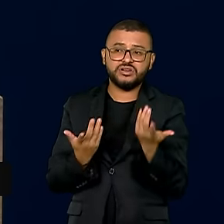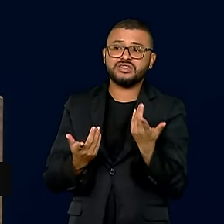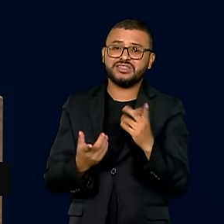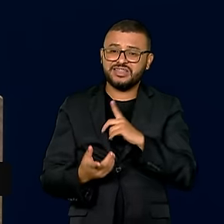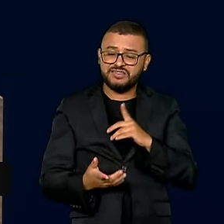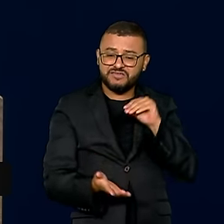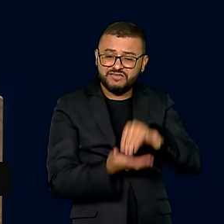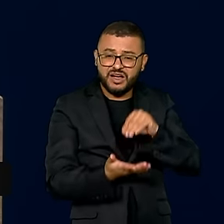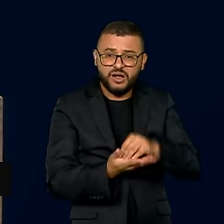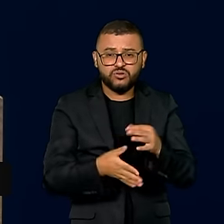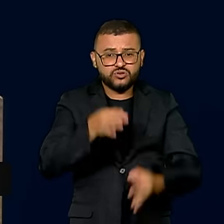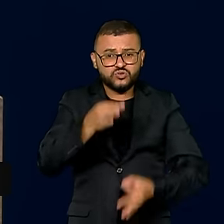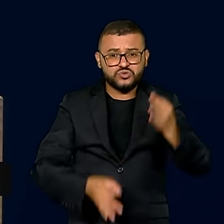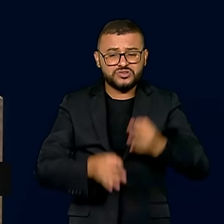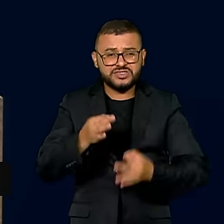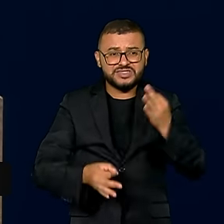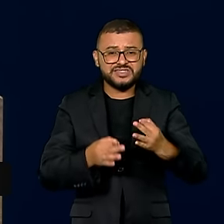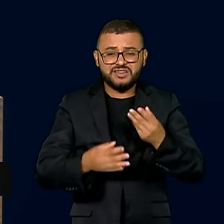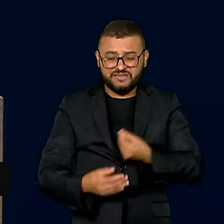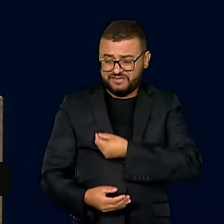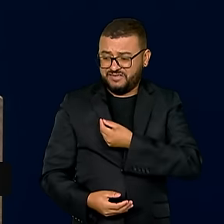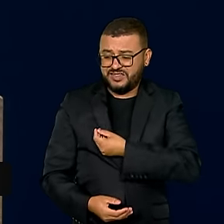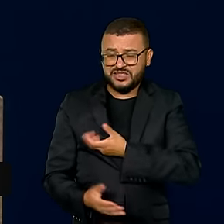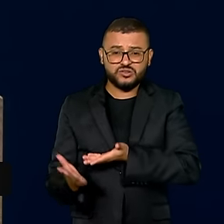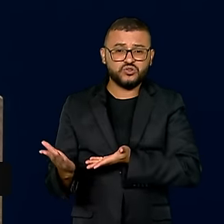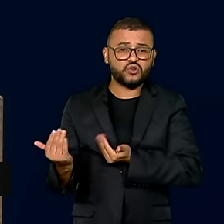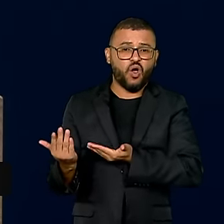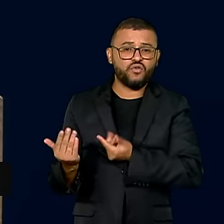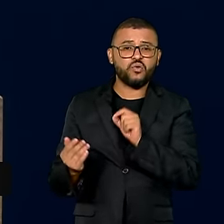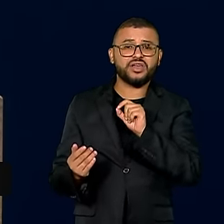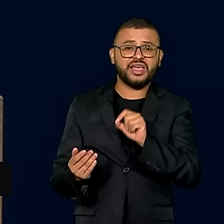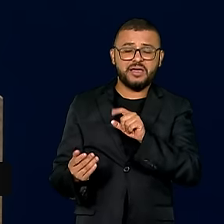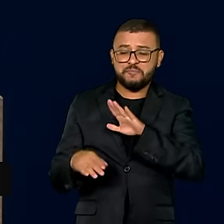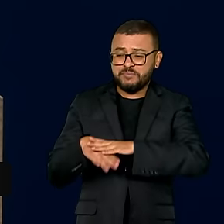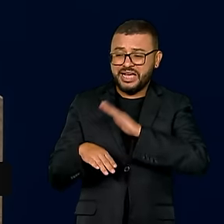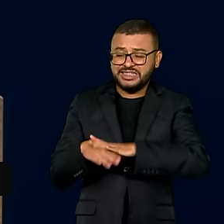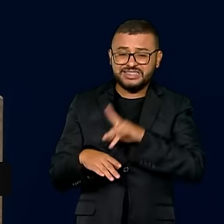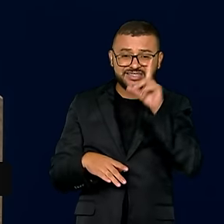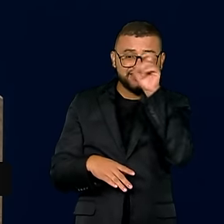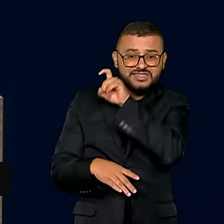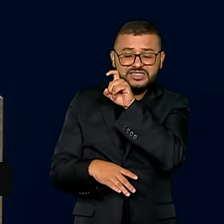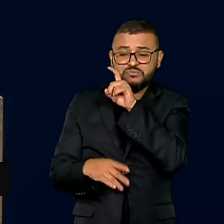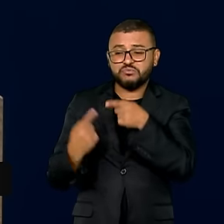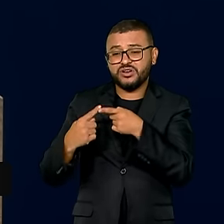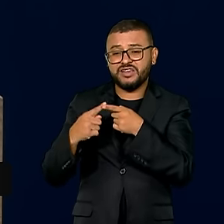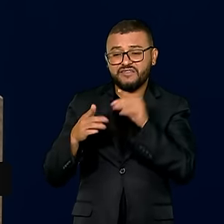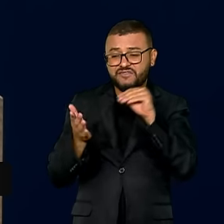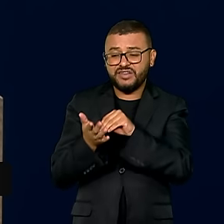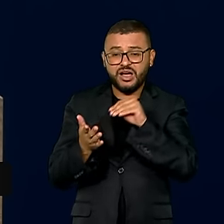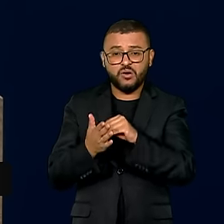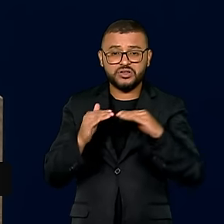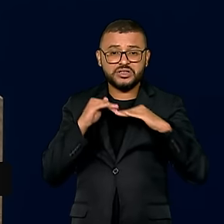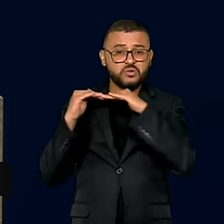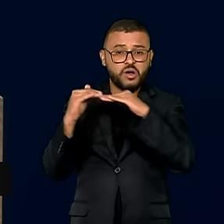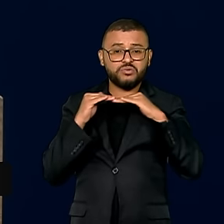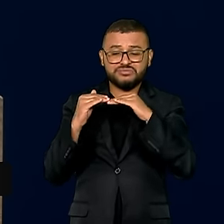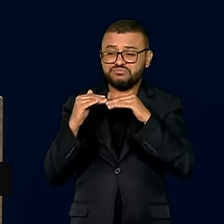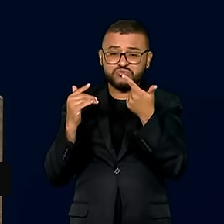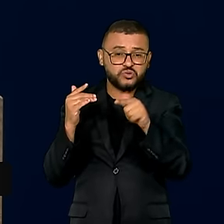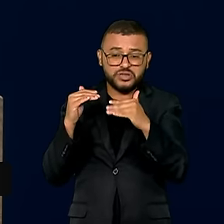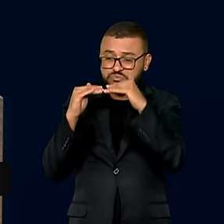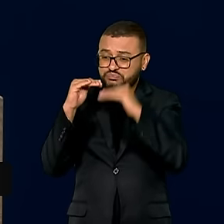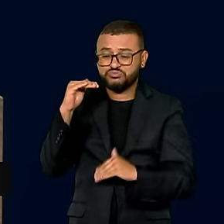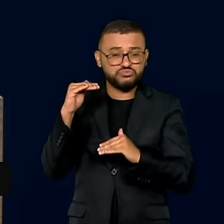que penaliza gerações mais jovens é apenas uma das faces das desigualdades que nos aflige.